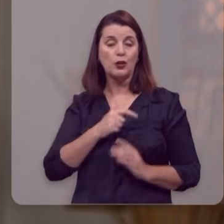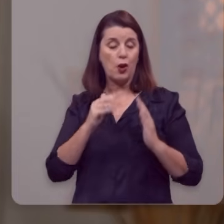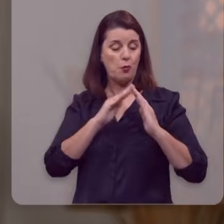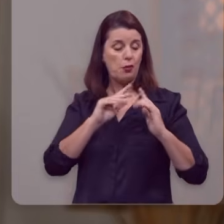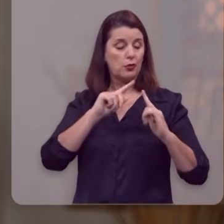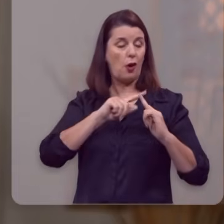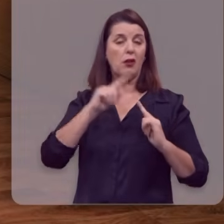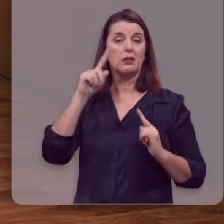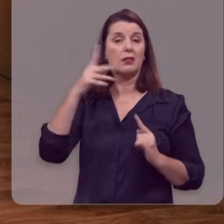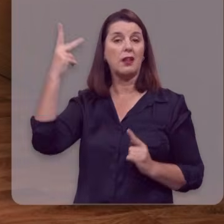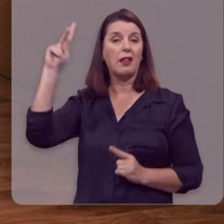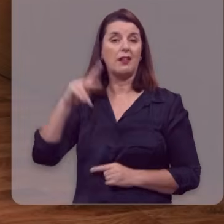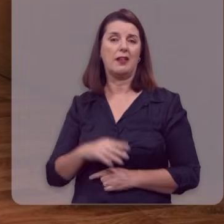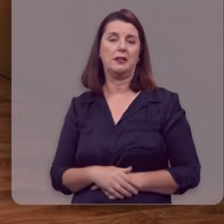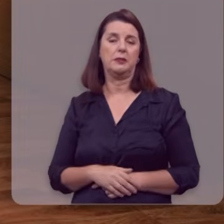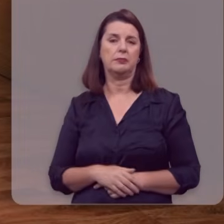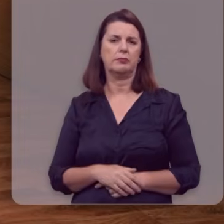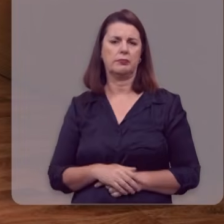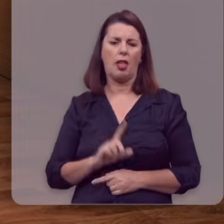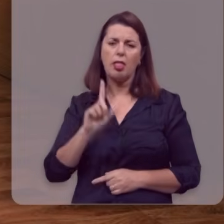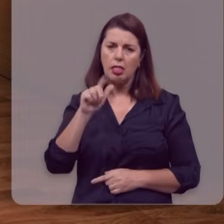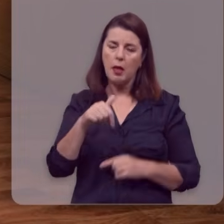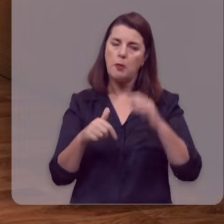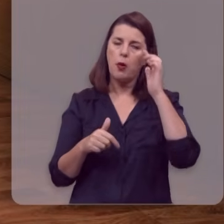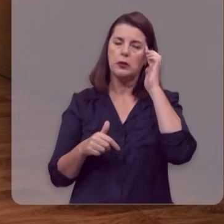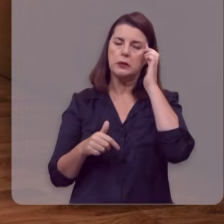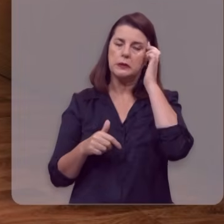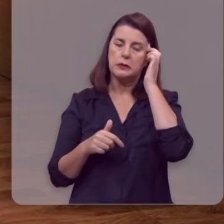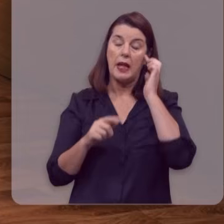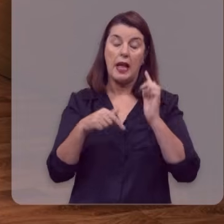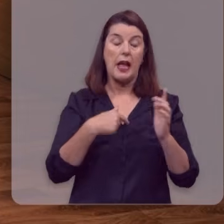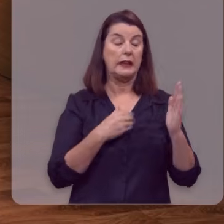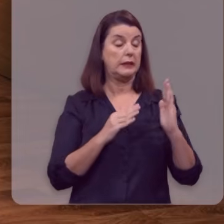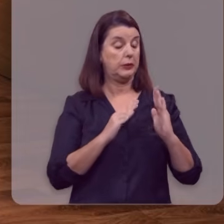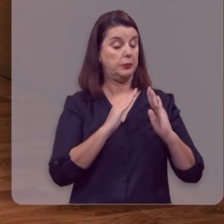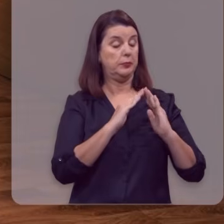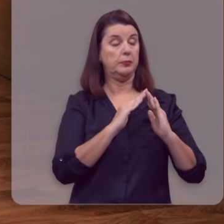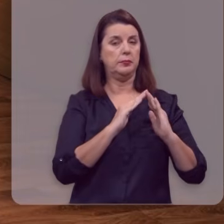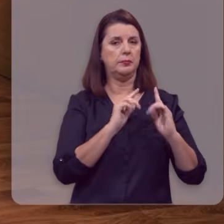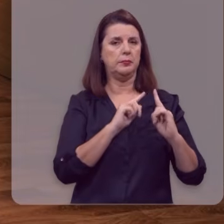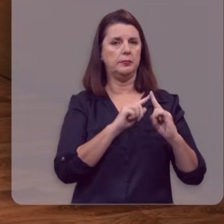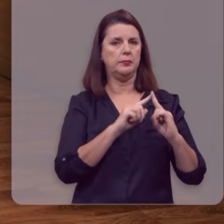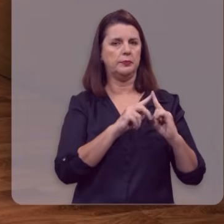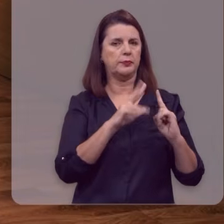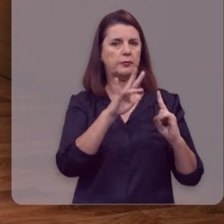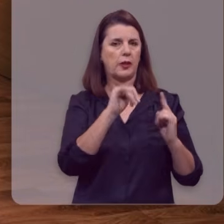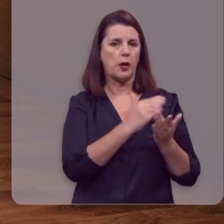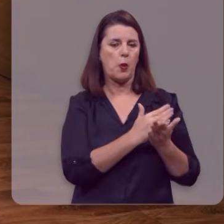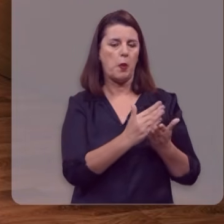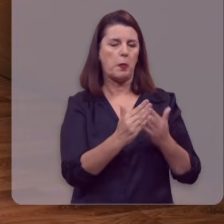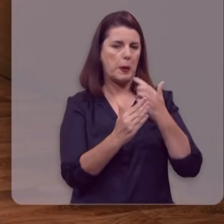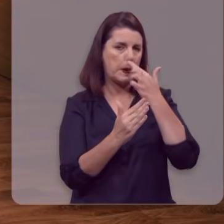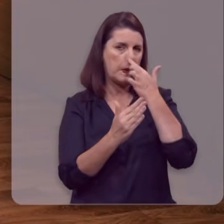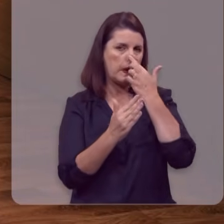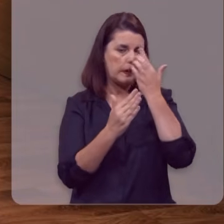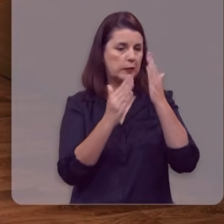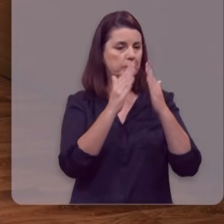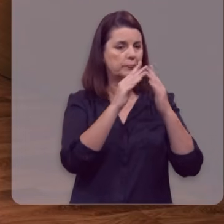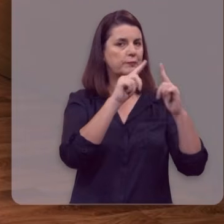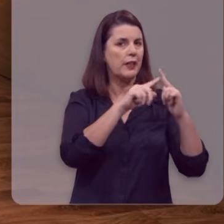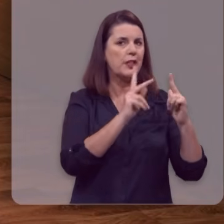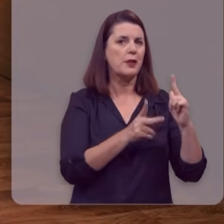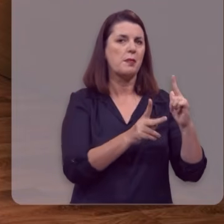Deus. Mais tarde, esse santuário móvel vai dar lugar ao